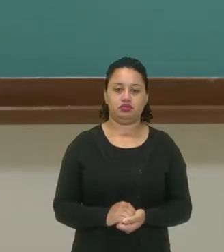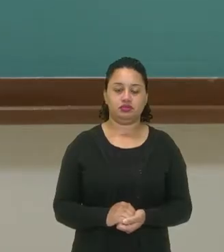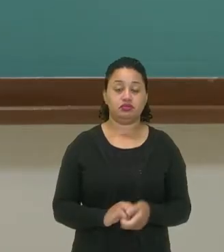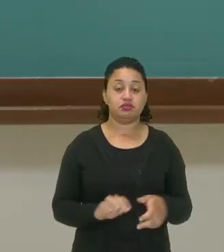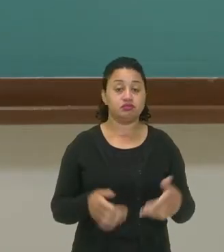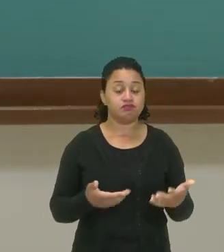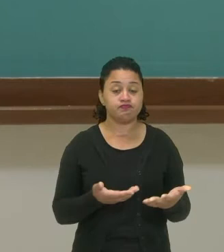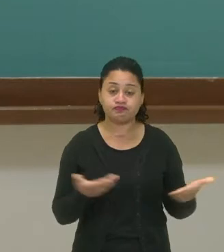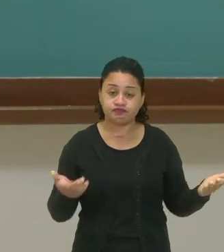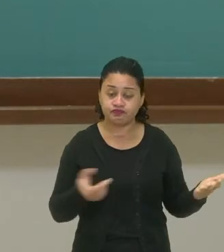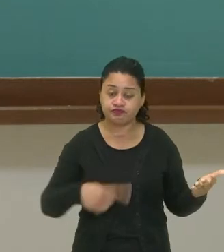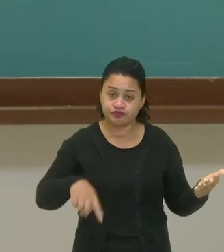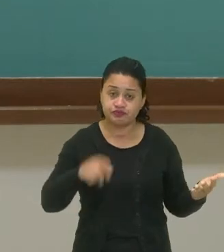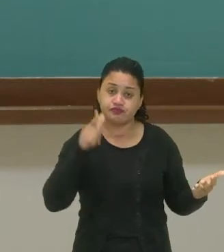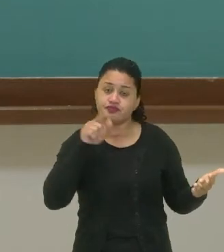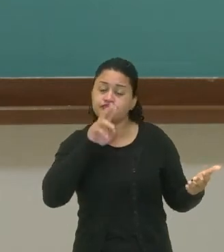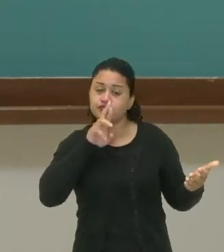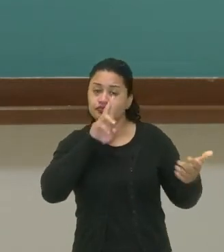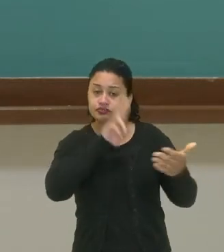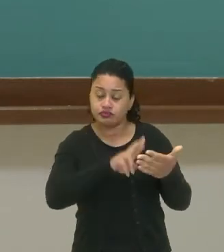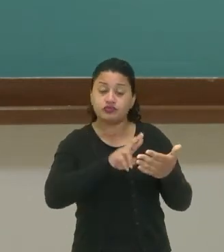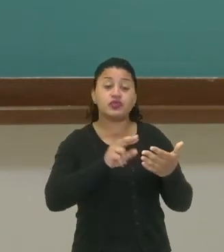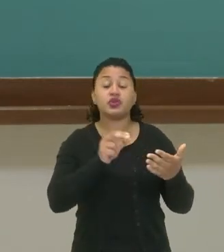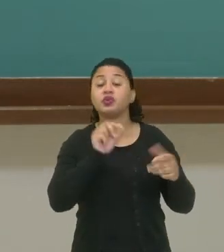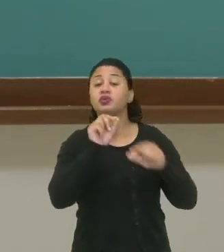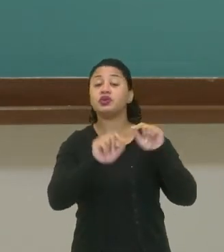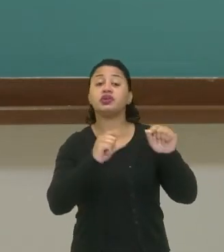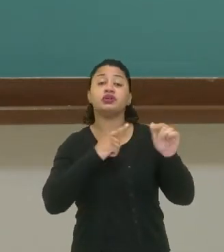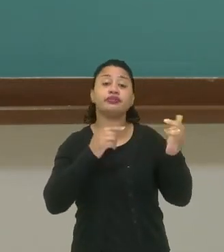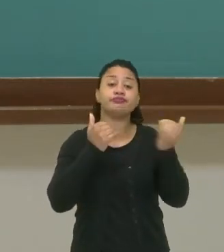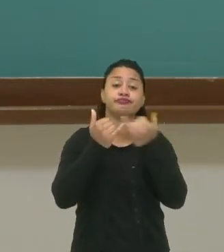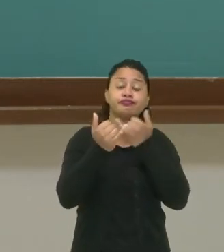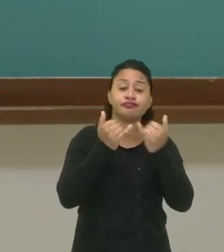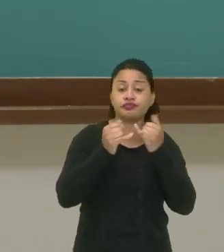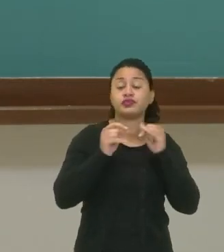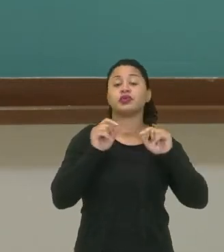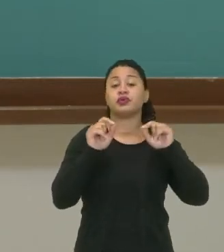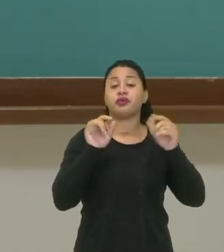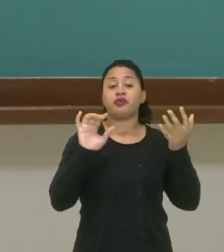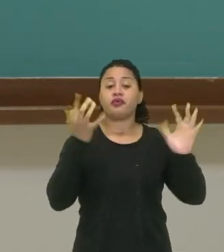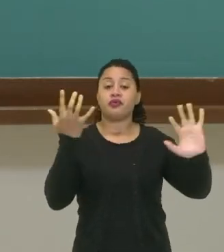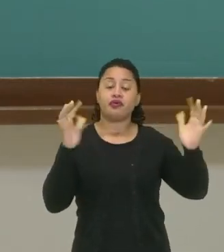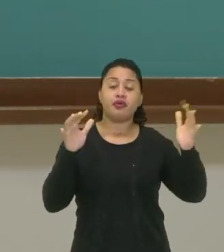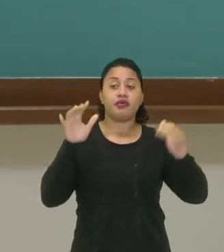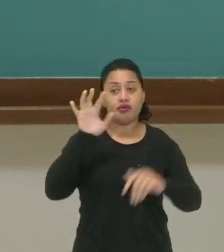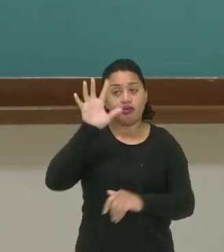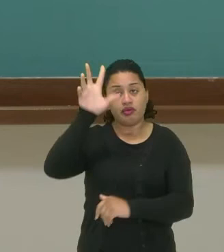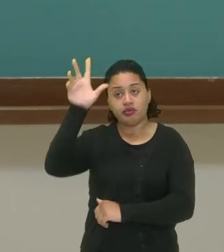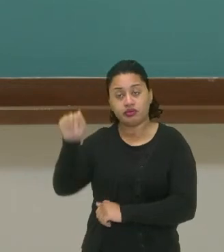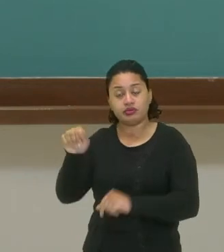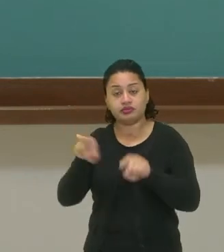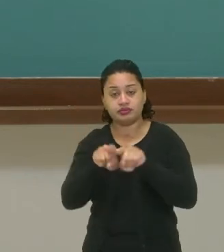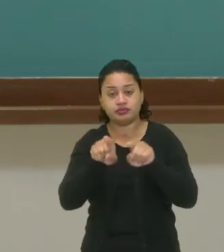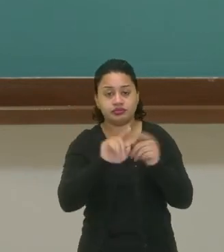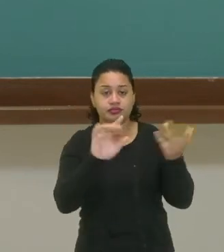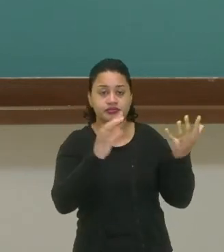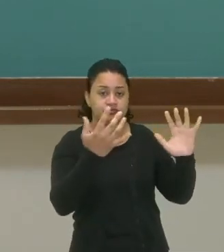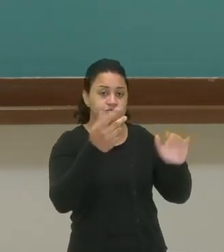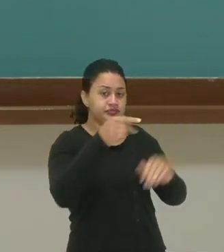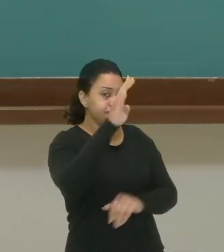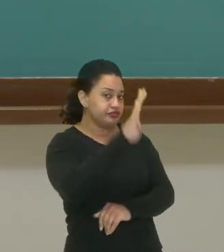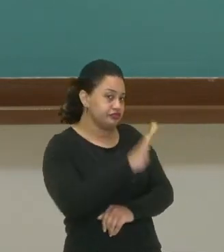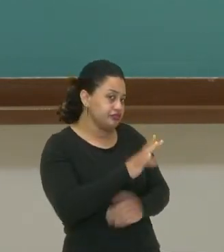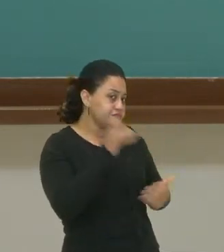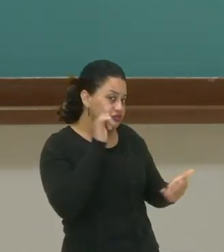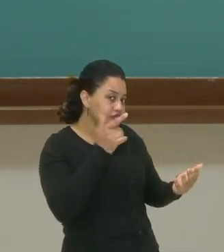aí, meus queridos alunos, conseguiram responder então quais as semelhanças entre os climas africanos e os climas do Brasil? Vamos acompanhar